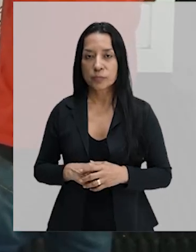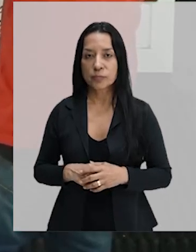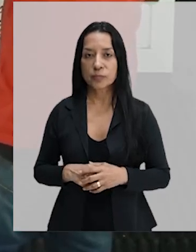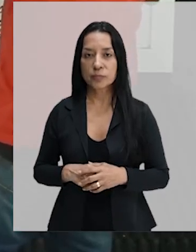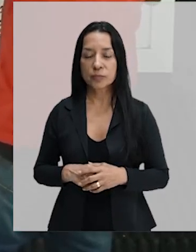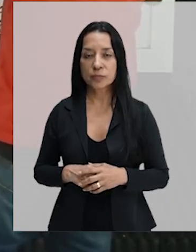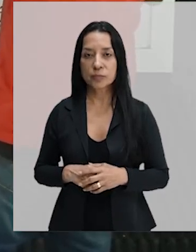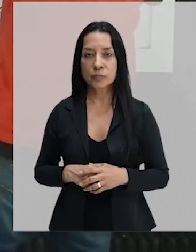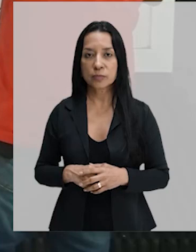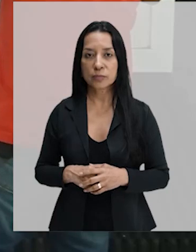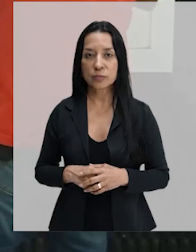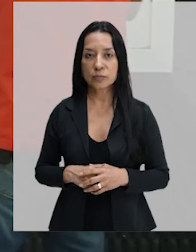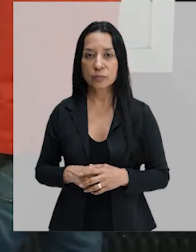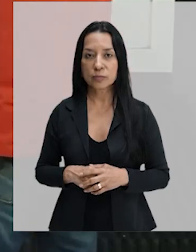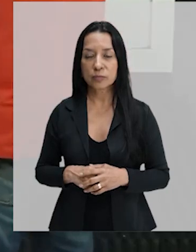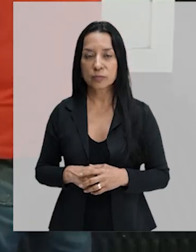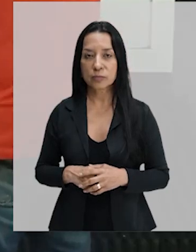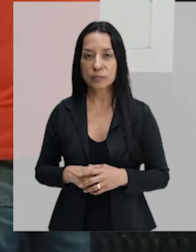é igual